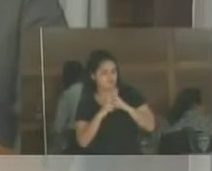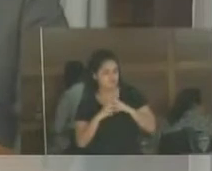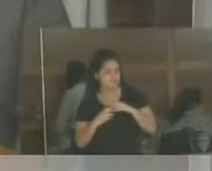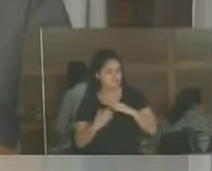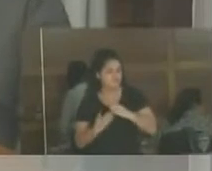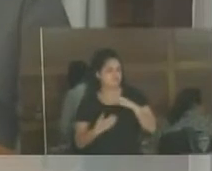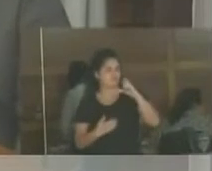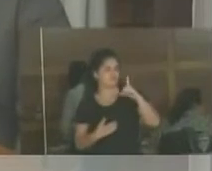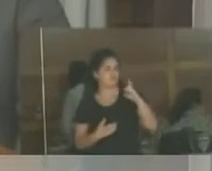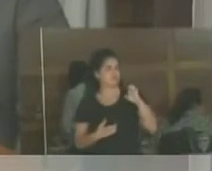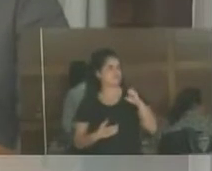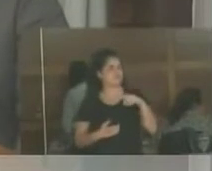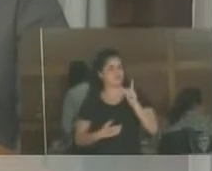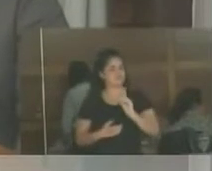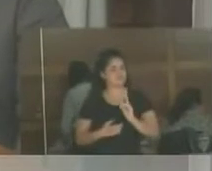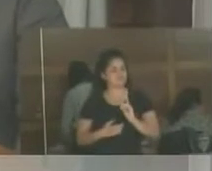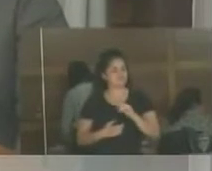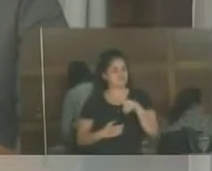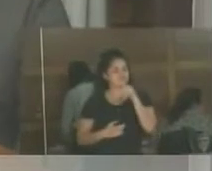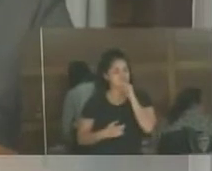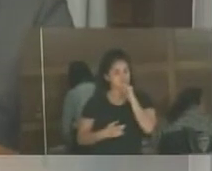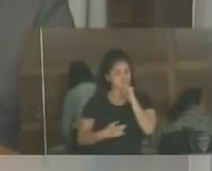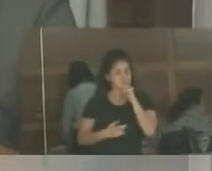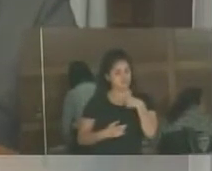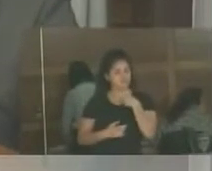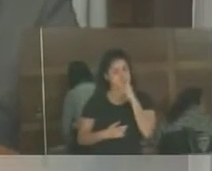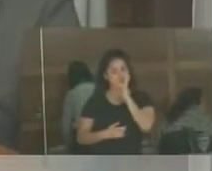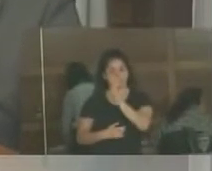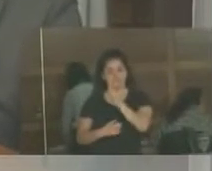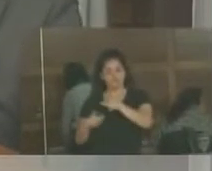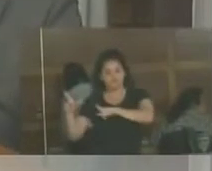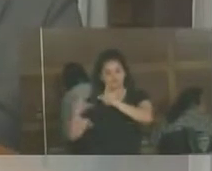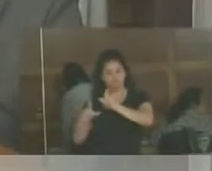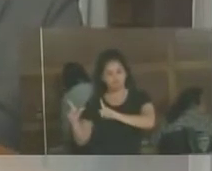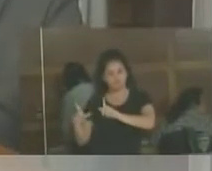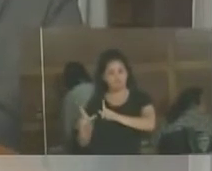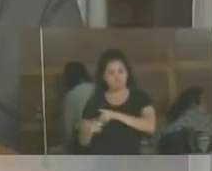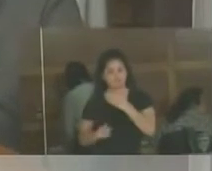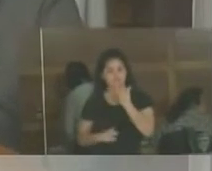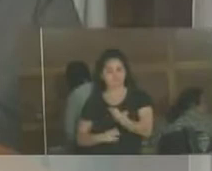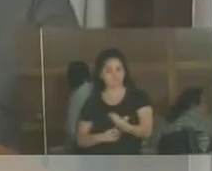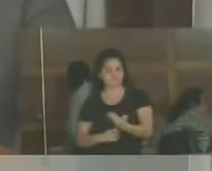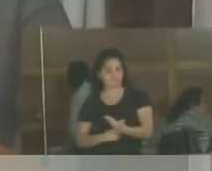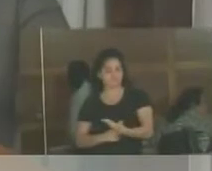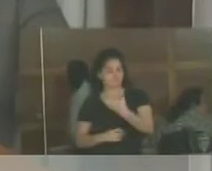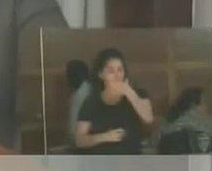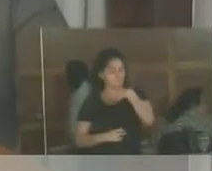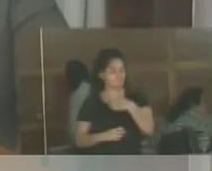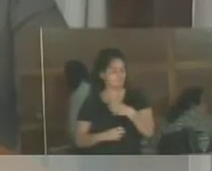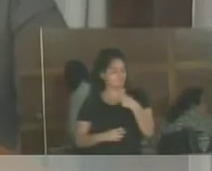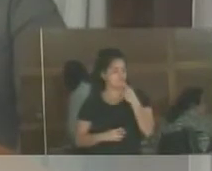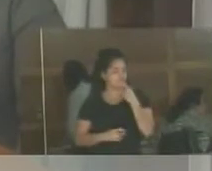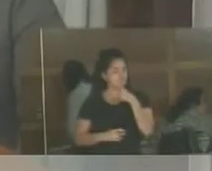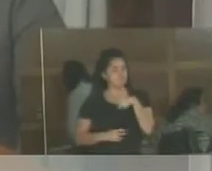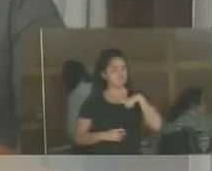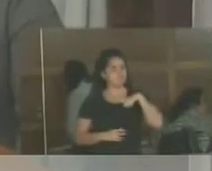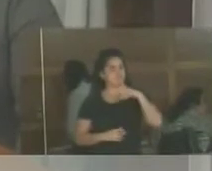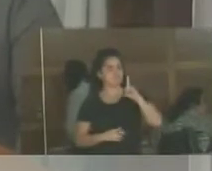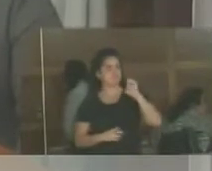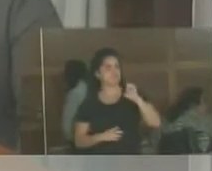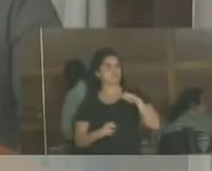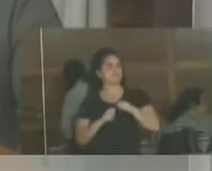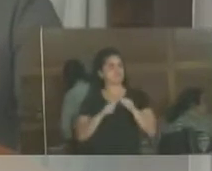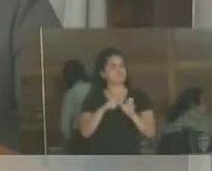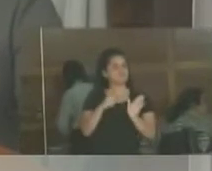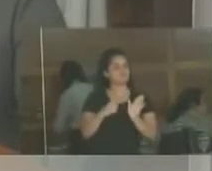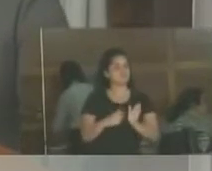depressão nem sempre é a tristeza. Eu assisti um vídeo onde pediram para atores, olha, você está com depressão, faz o papel, e todos os